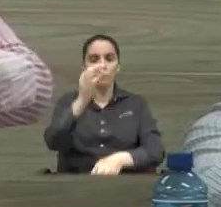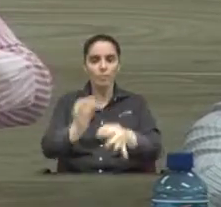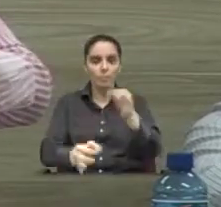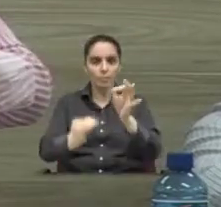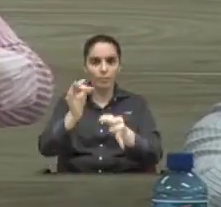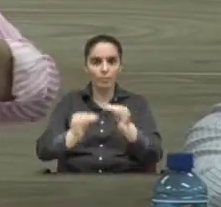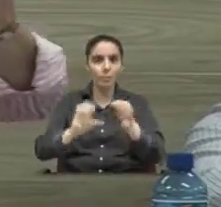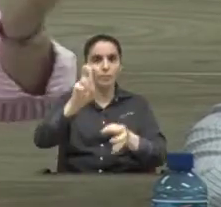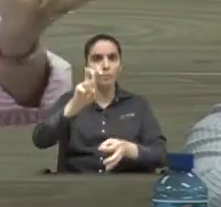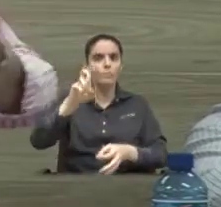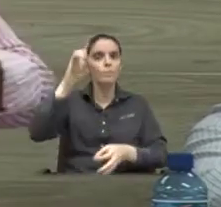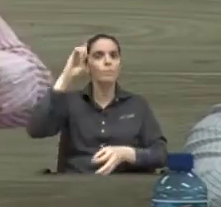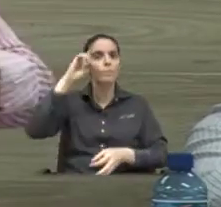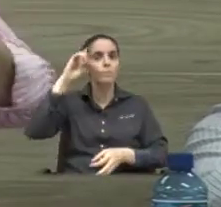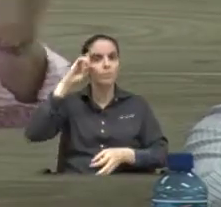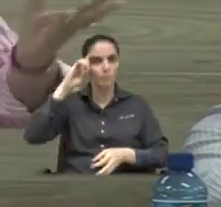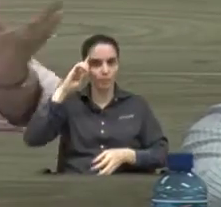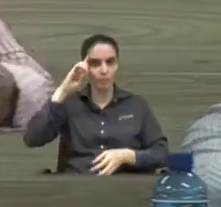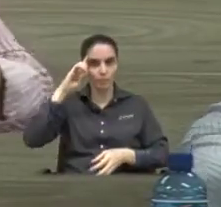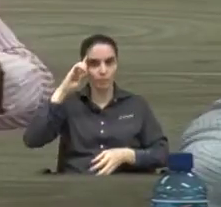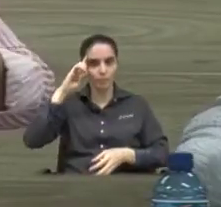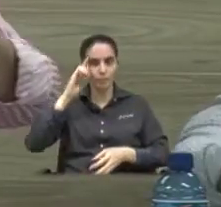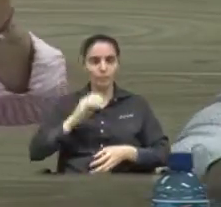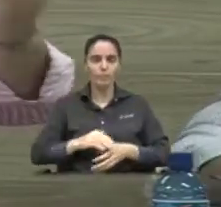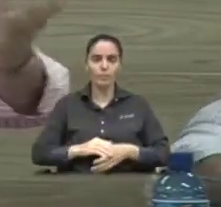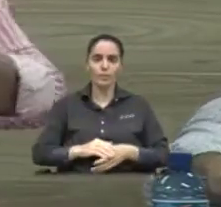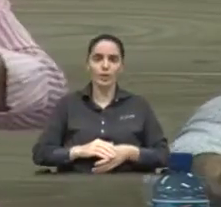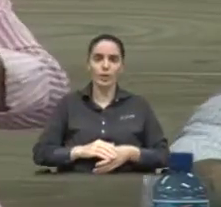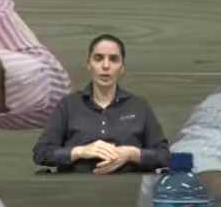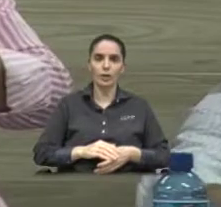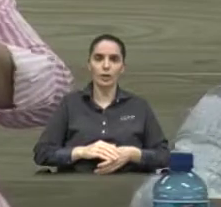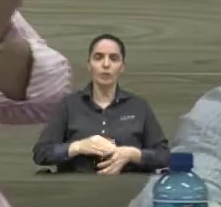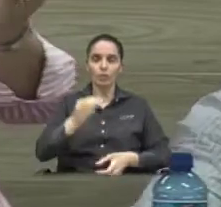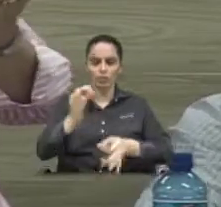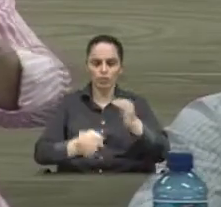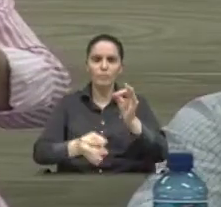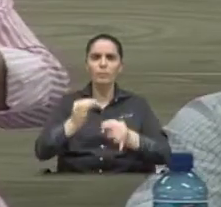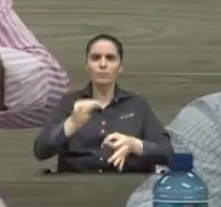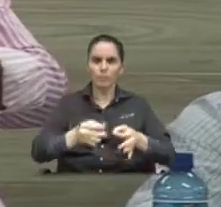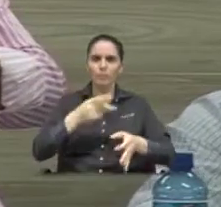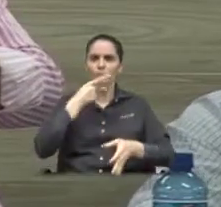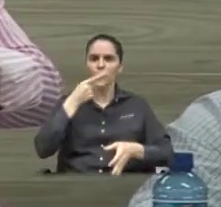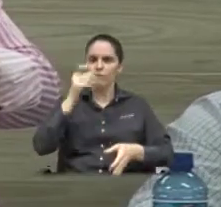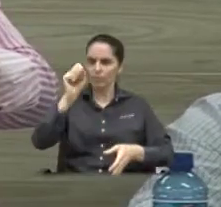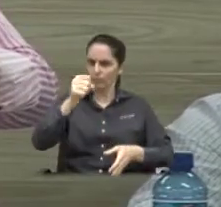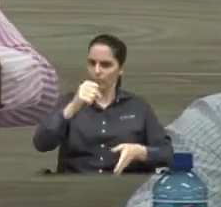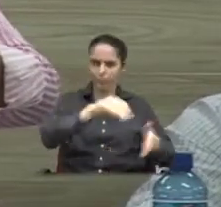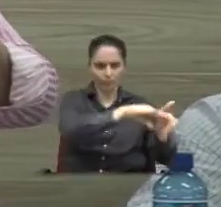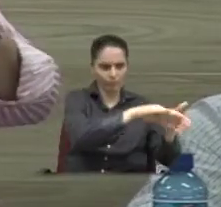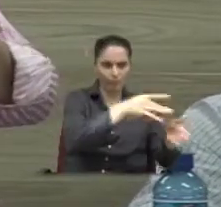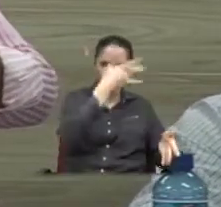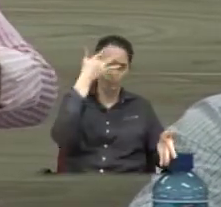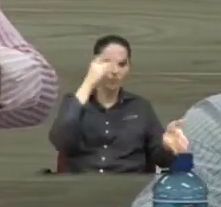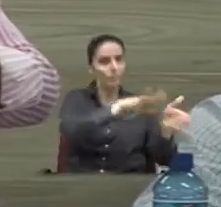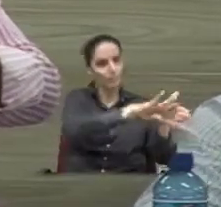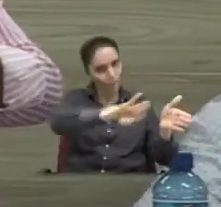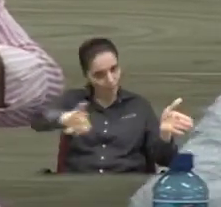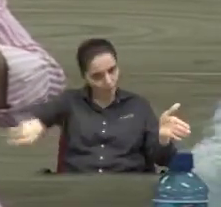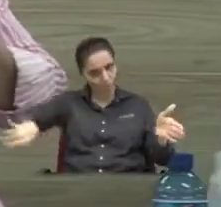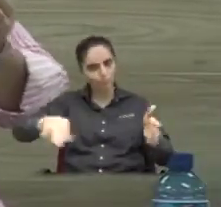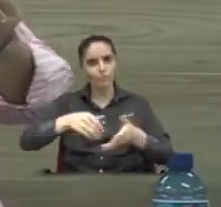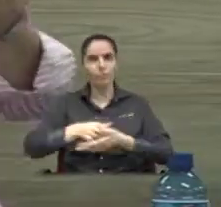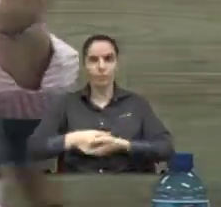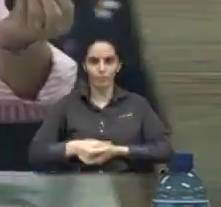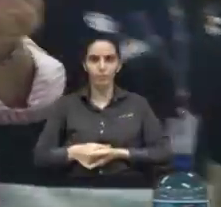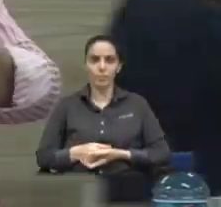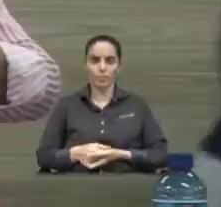5 dias com essa reintegração, acho que o juiz deve dar sim, com muito bom senso, né, dar essa